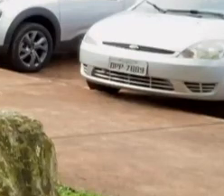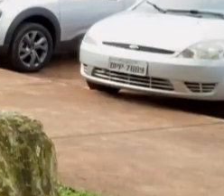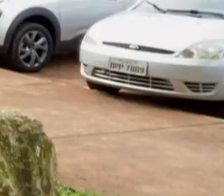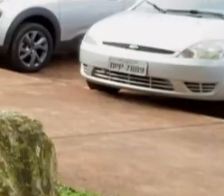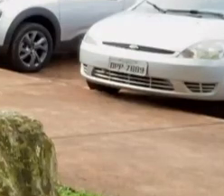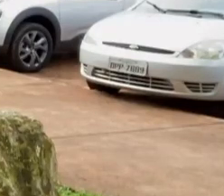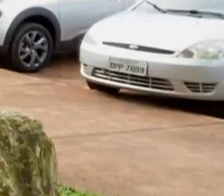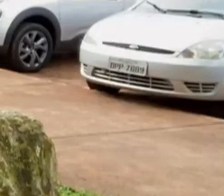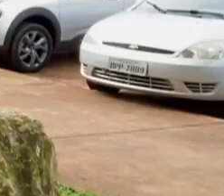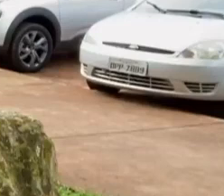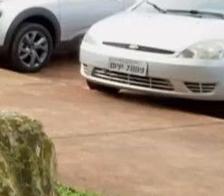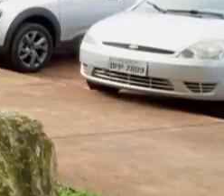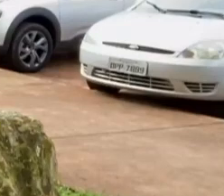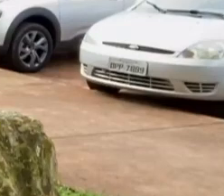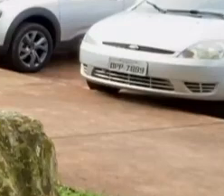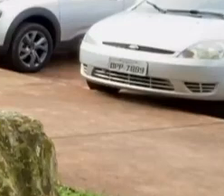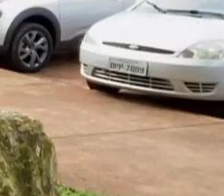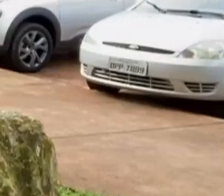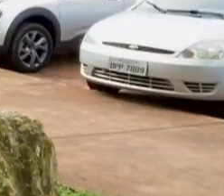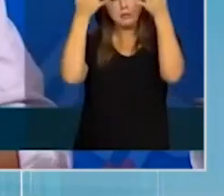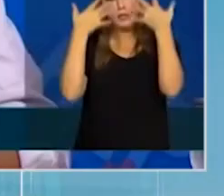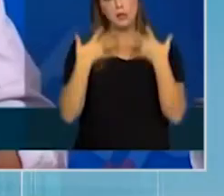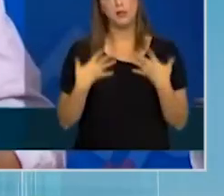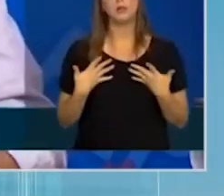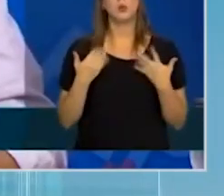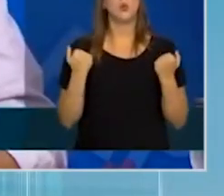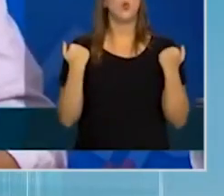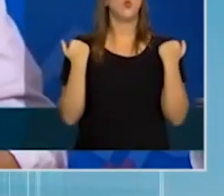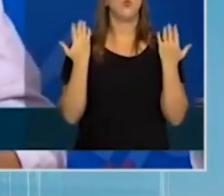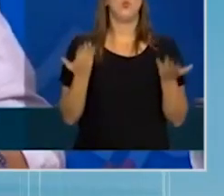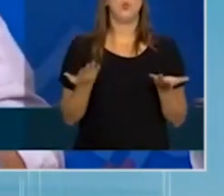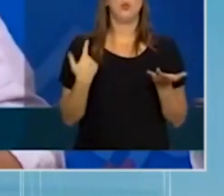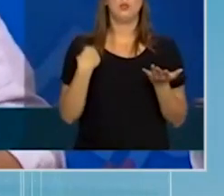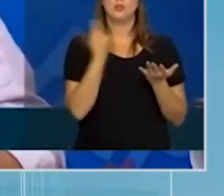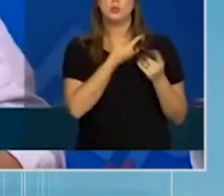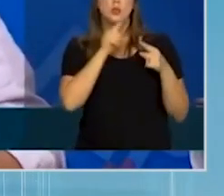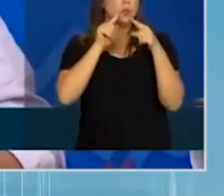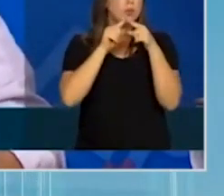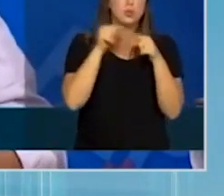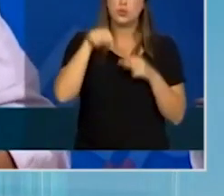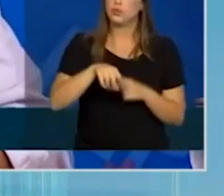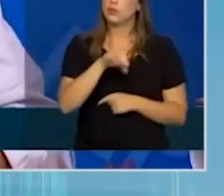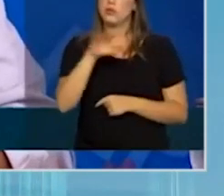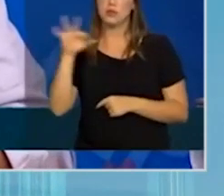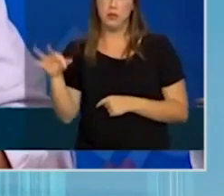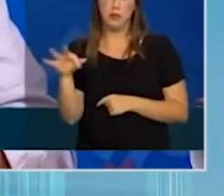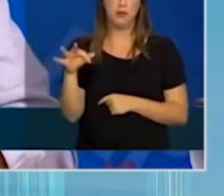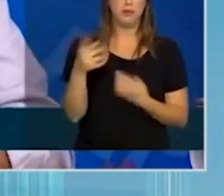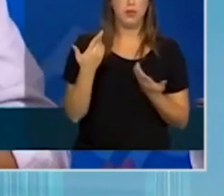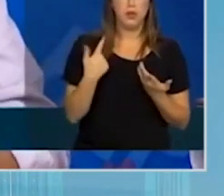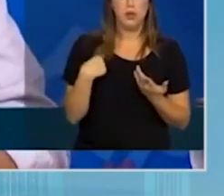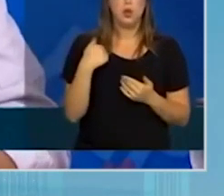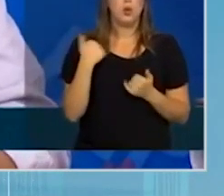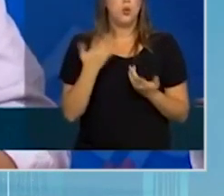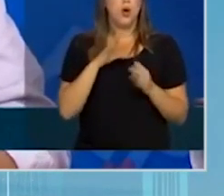foi uma consulta ao Ministério Público Federal e agora veio essa resposta o que diz essa resposta aqui o retorno